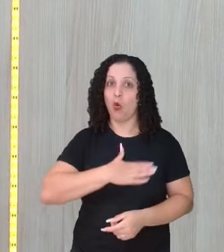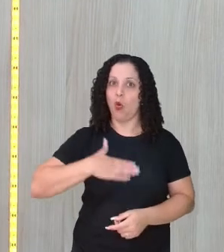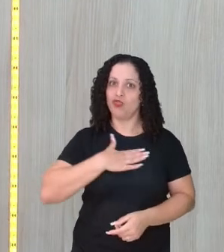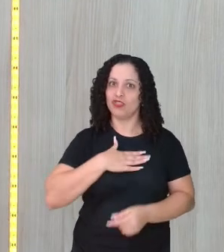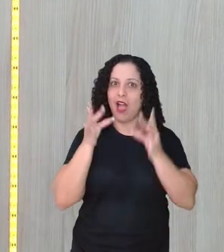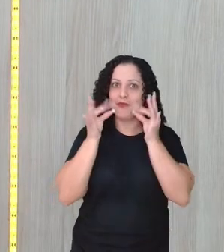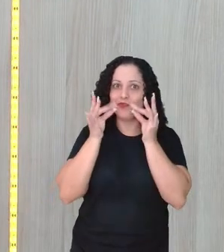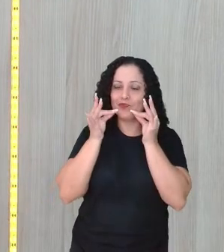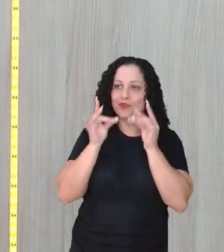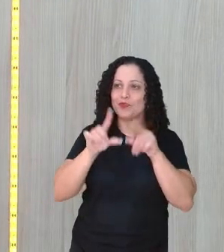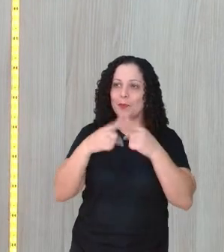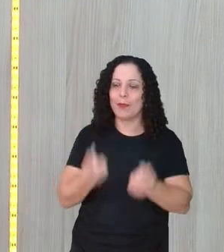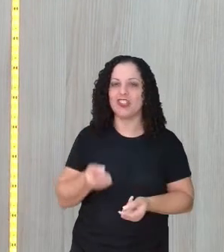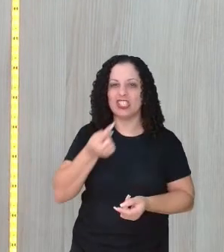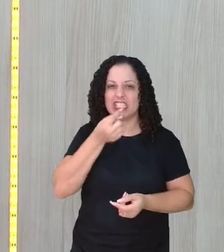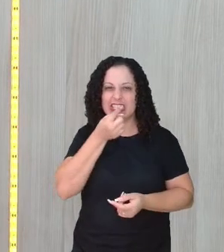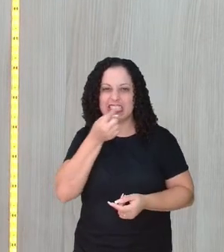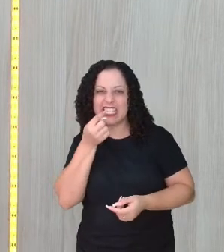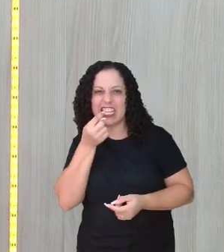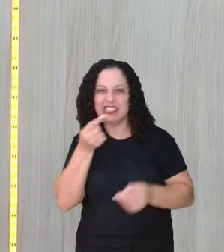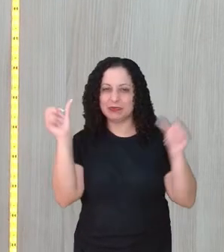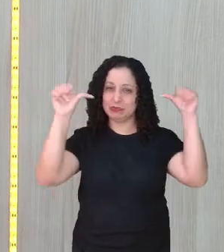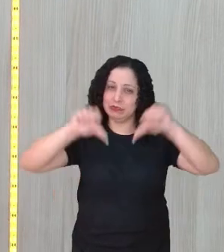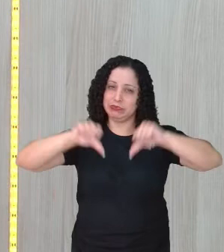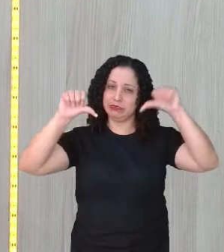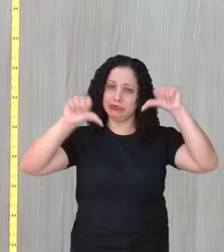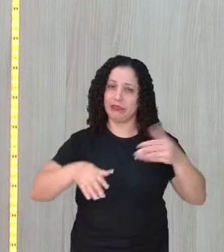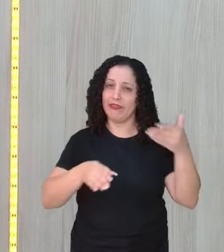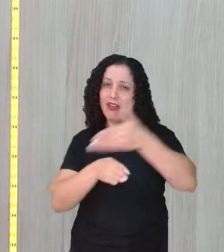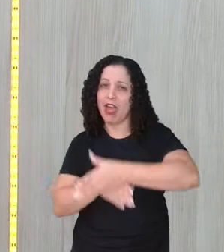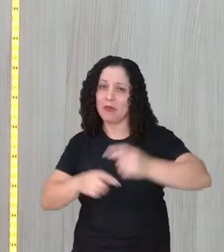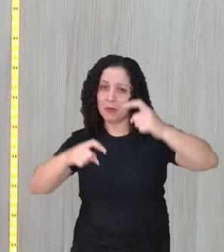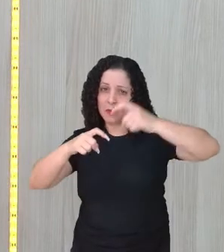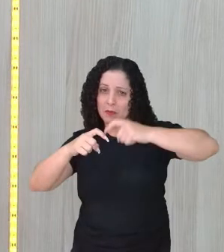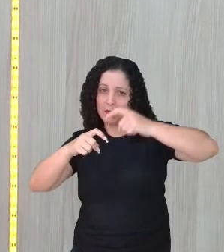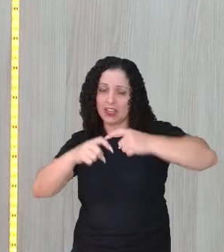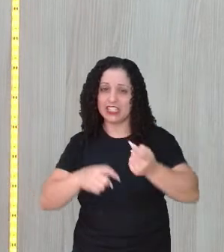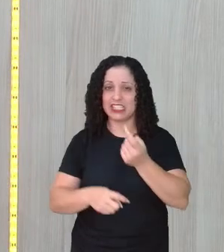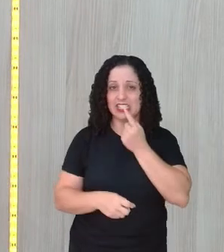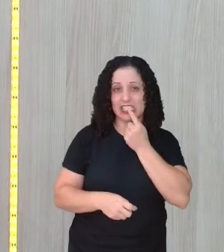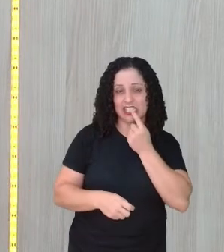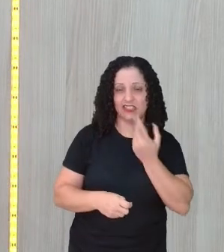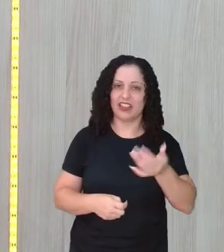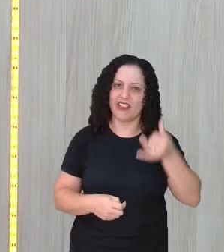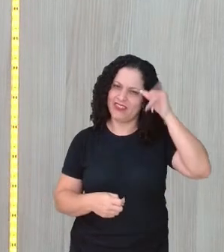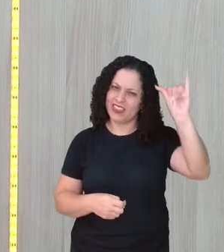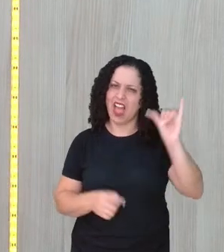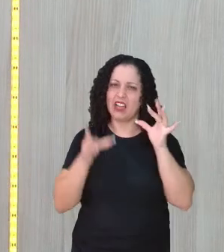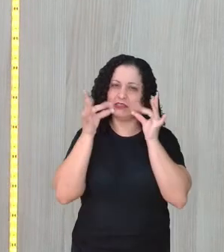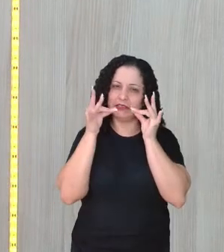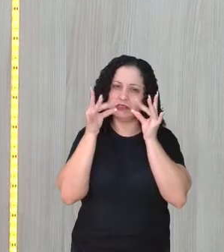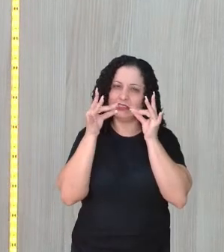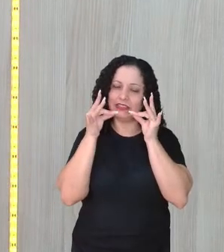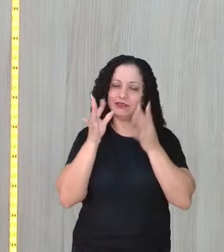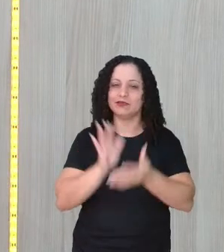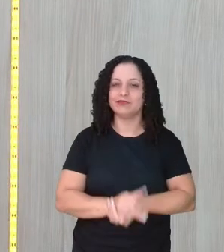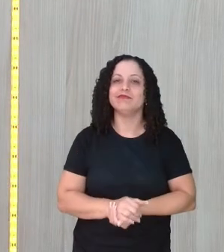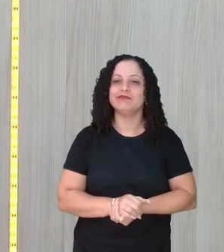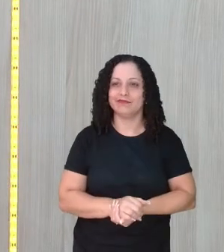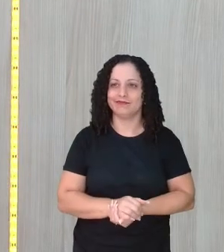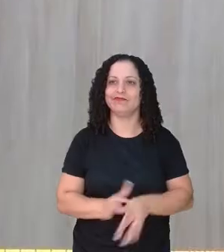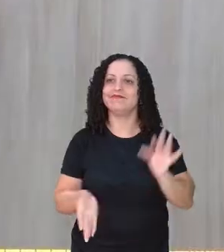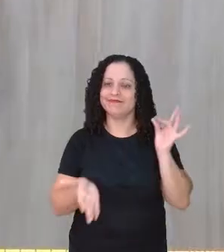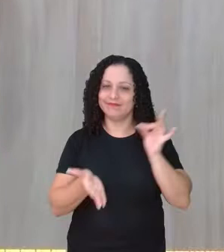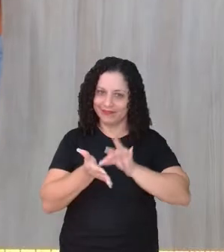vai ter mais idas ao dentista, né? Mas tenta evitar mascar chiclete.